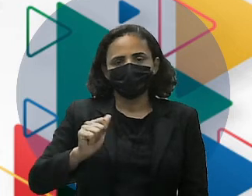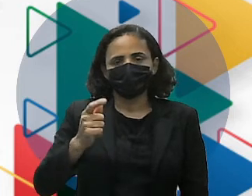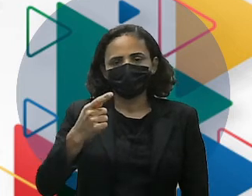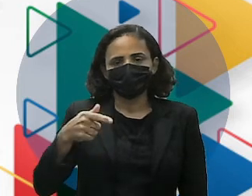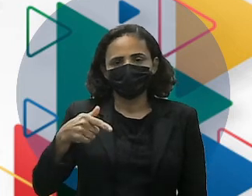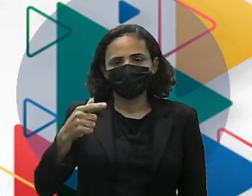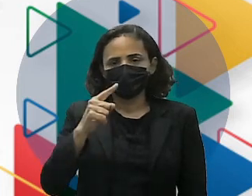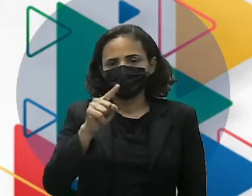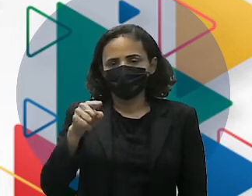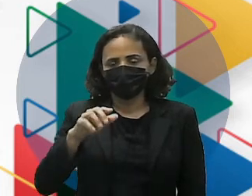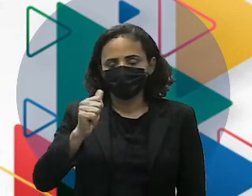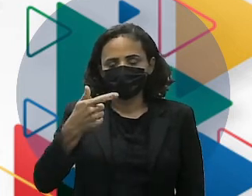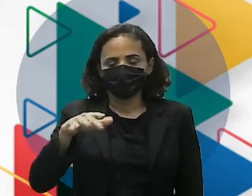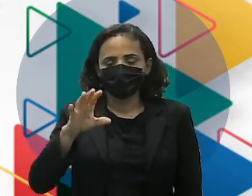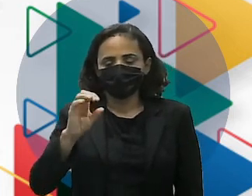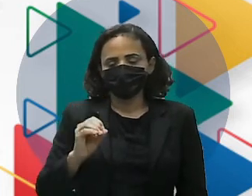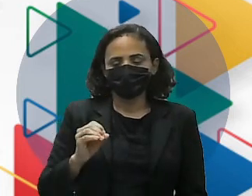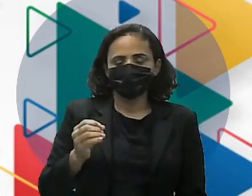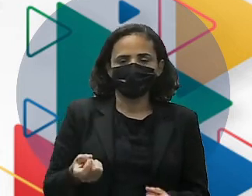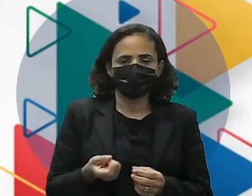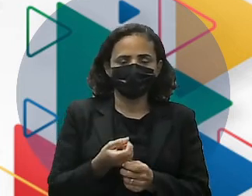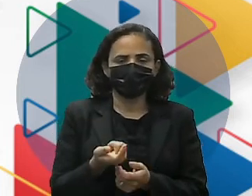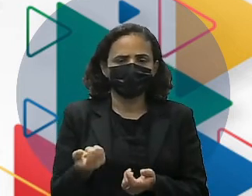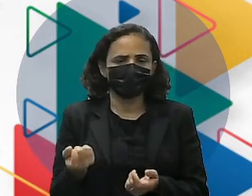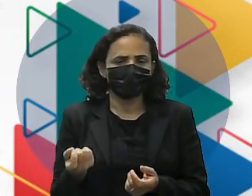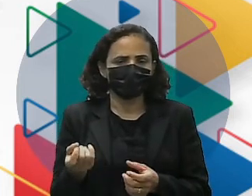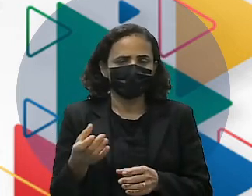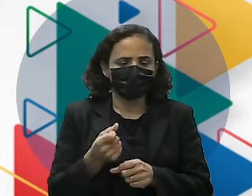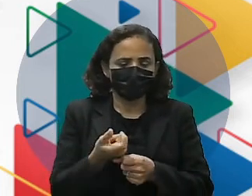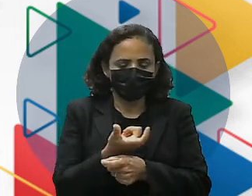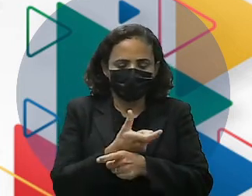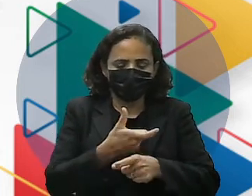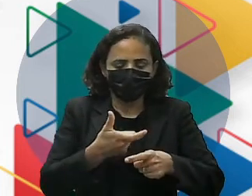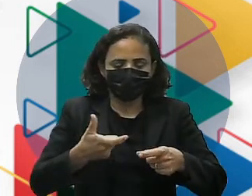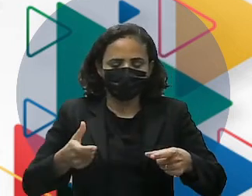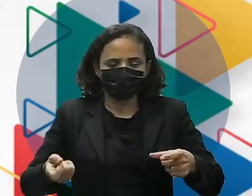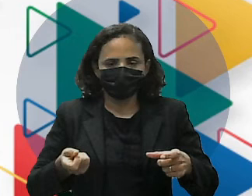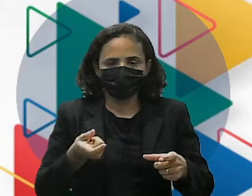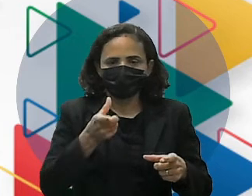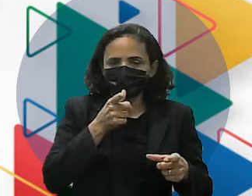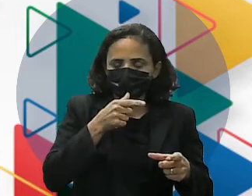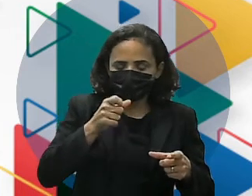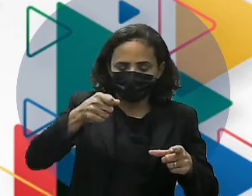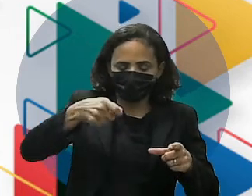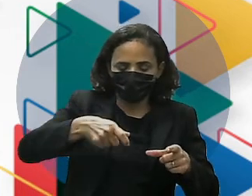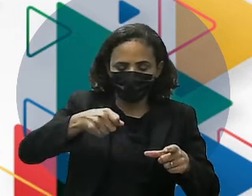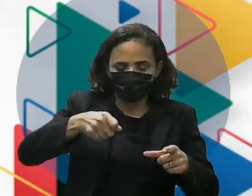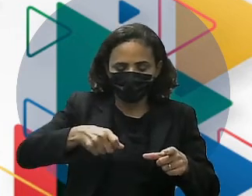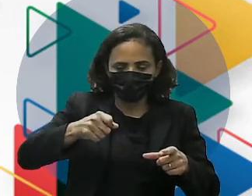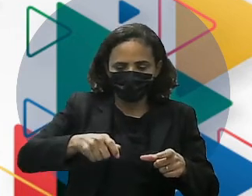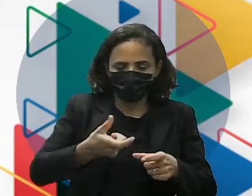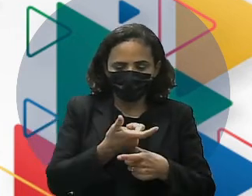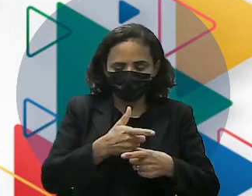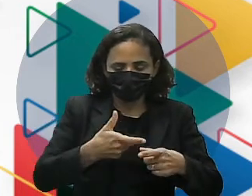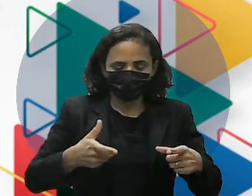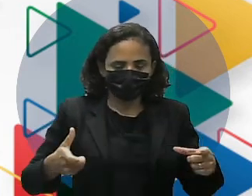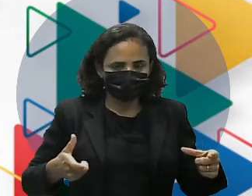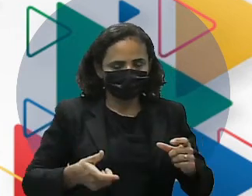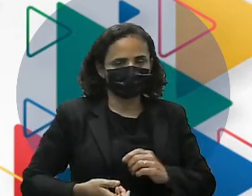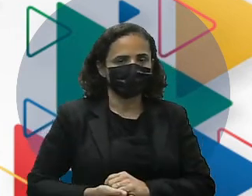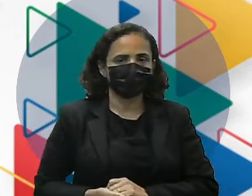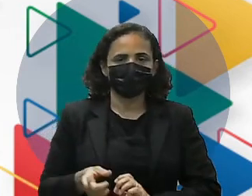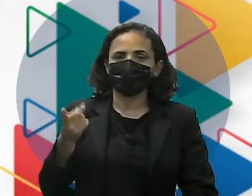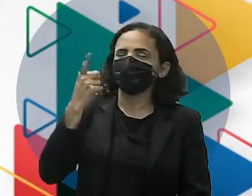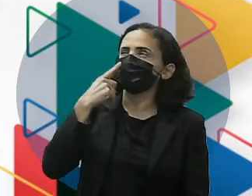é a quantidade de líquido que passa em um intervalo de tempo. Beleza? Então,